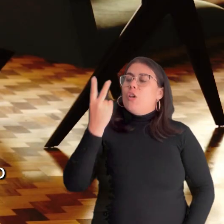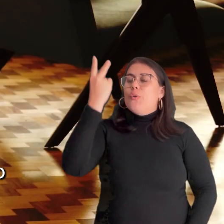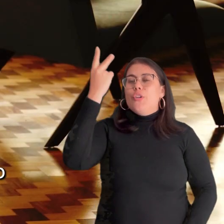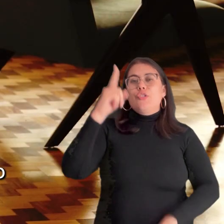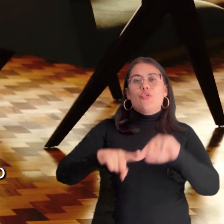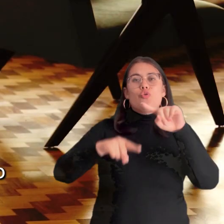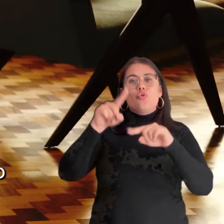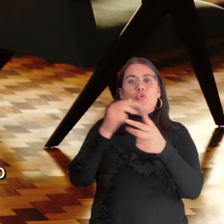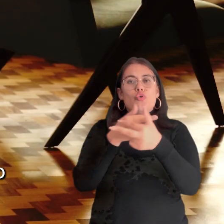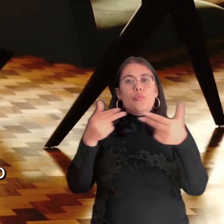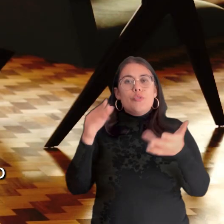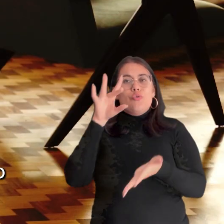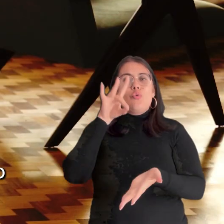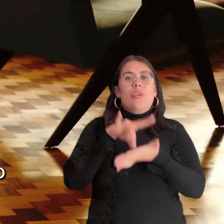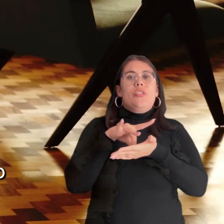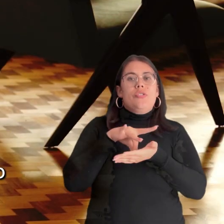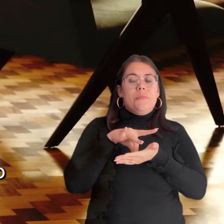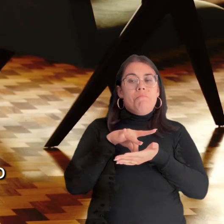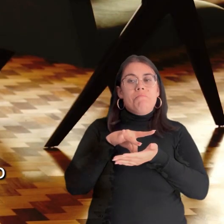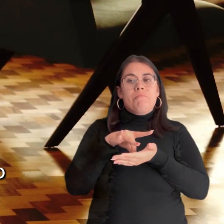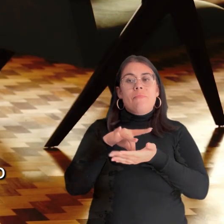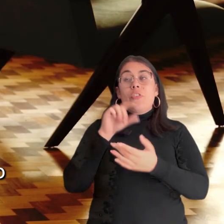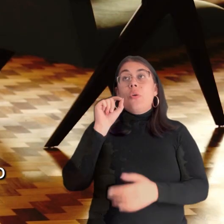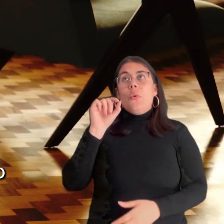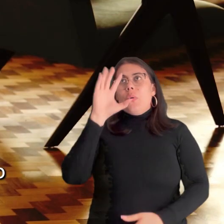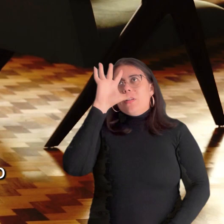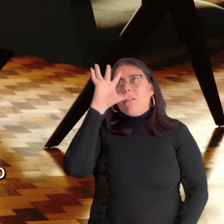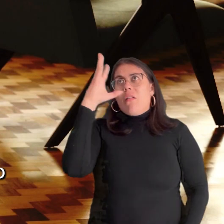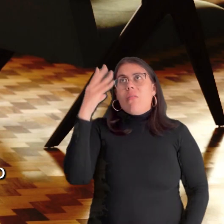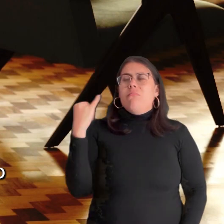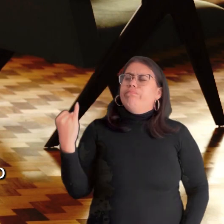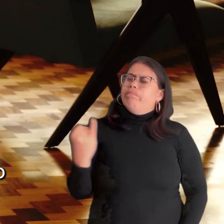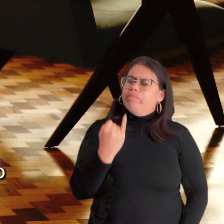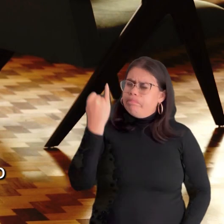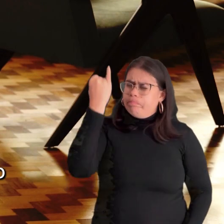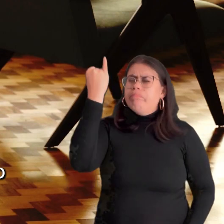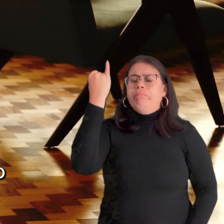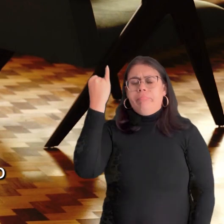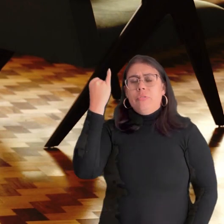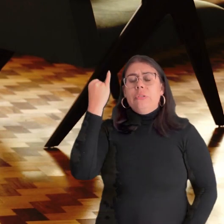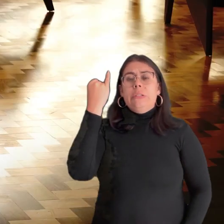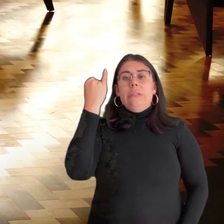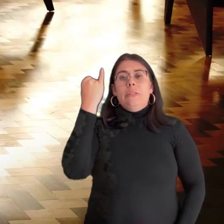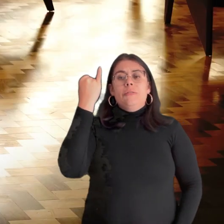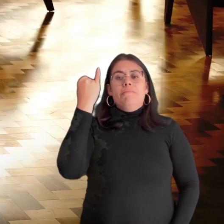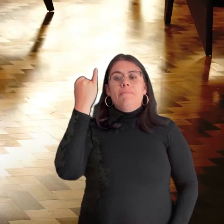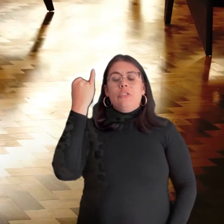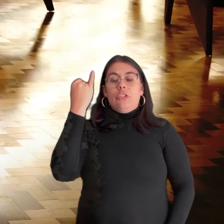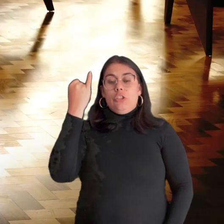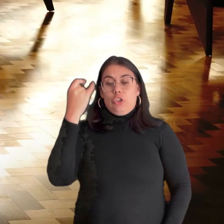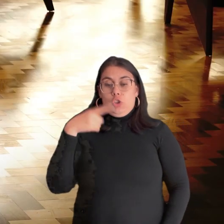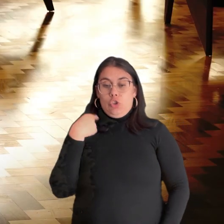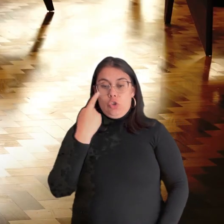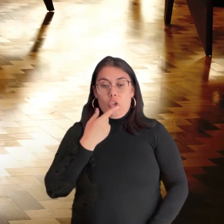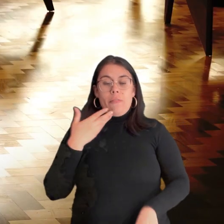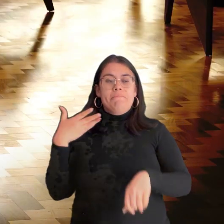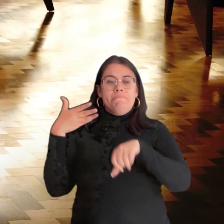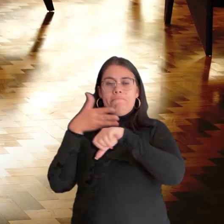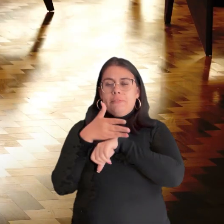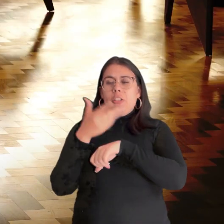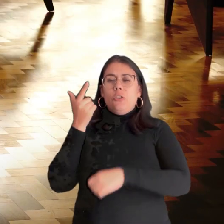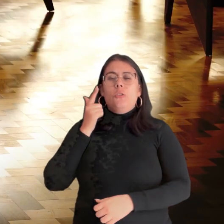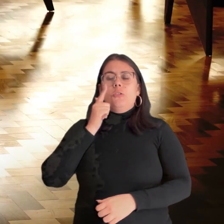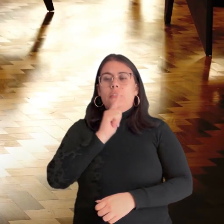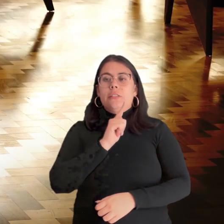muito importante de intervenção para que se transformasse a residência em uma galeria